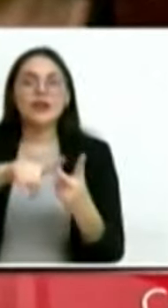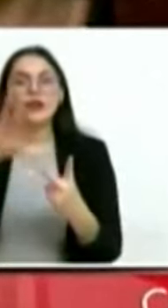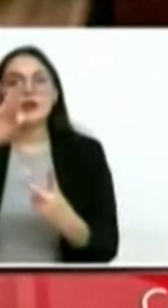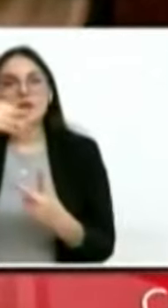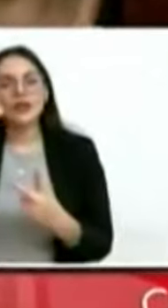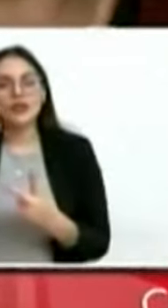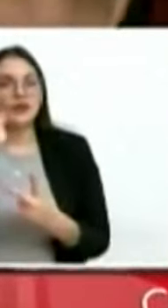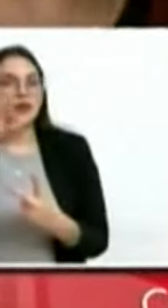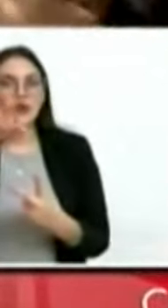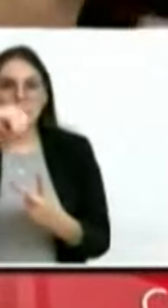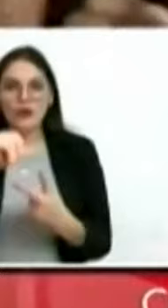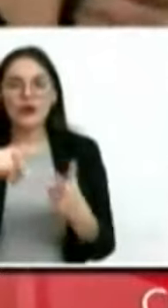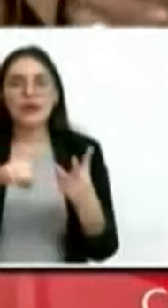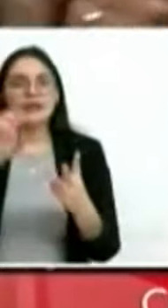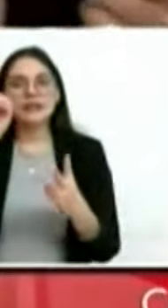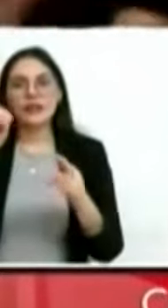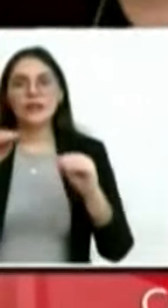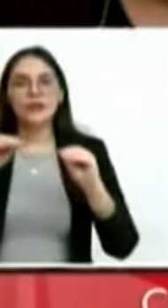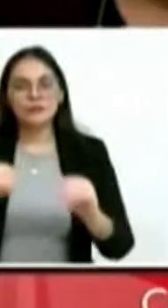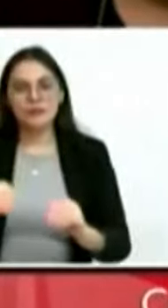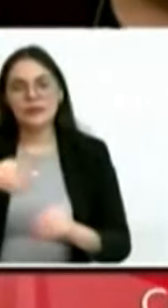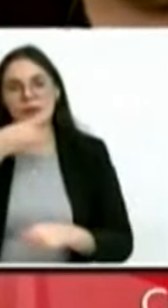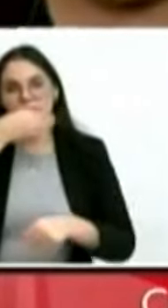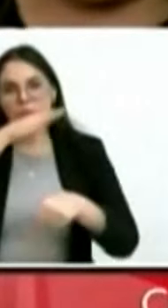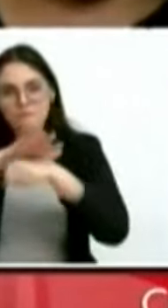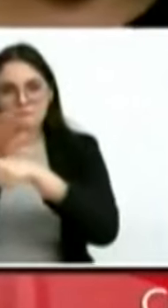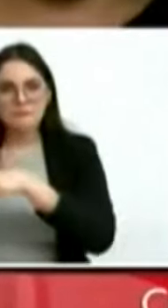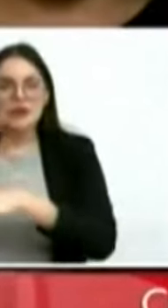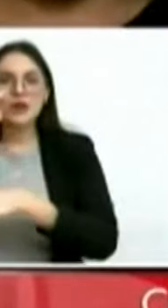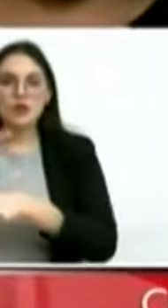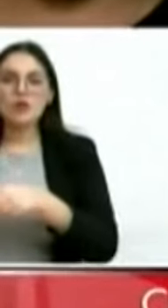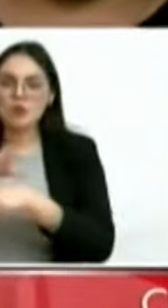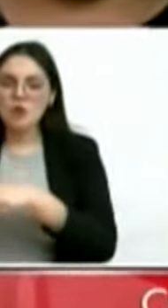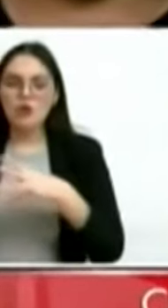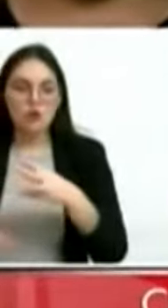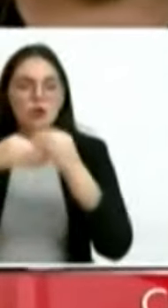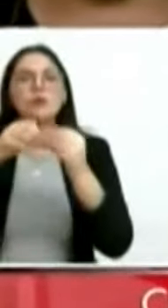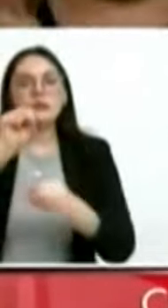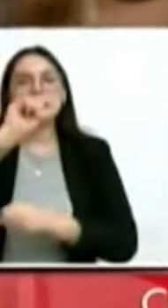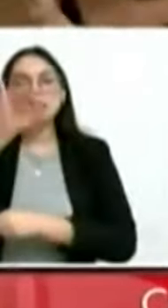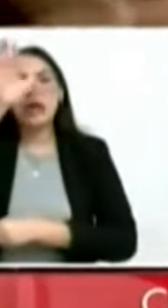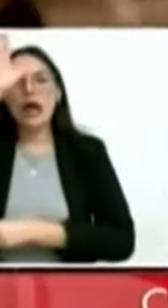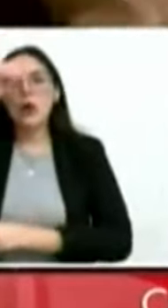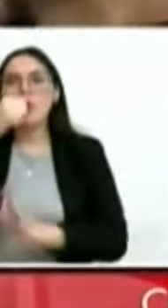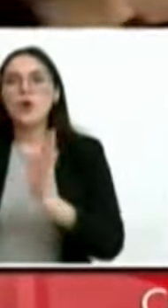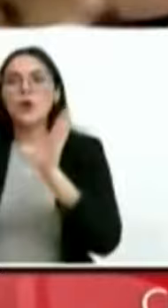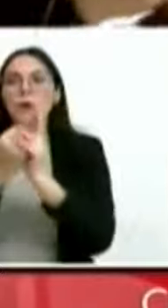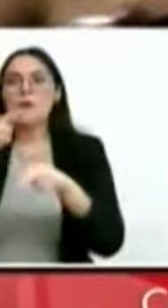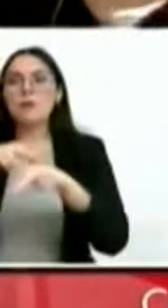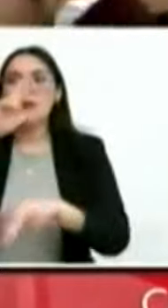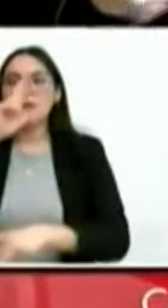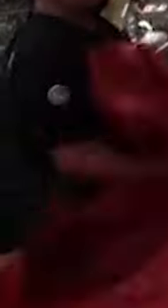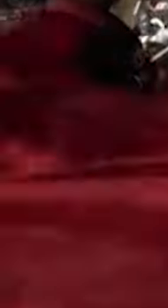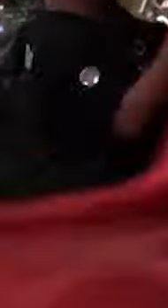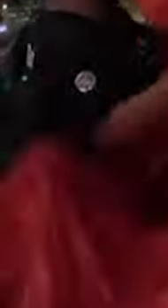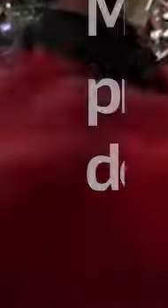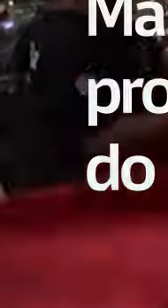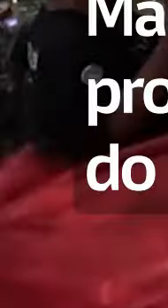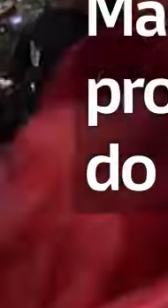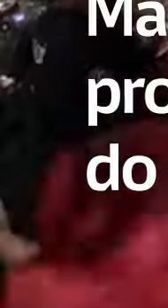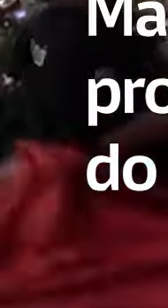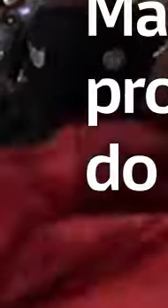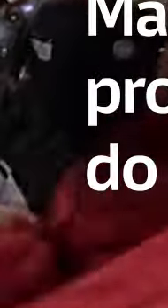y 0 abstenciones, por lo que se reúne la mayoría calificada necesaria para la aprobación del dictamen.